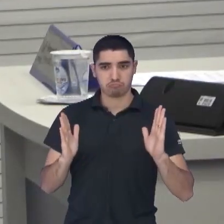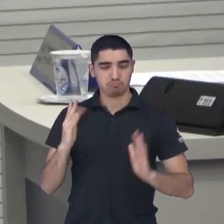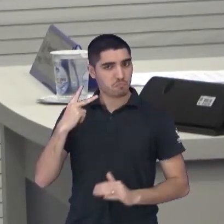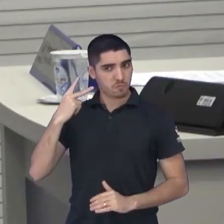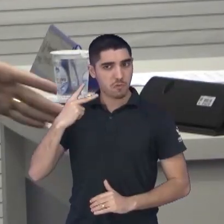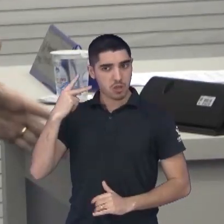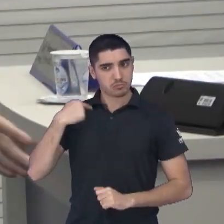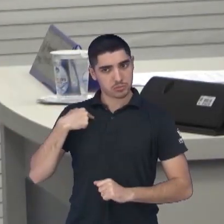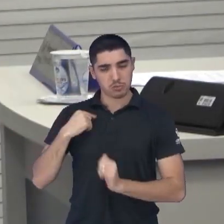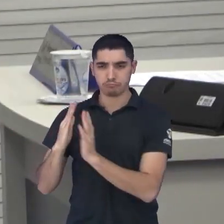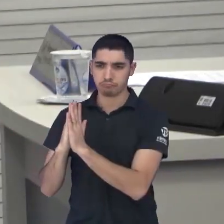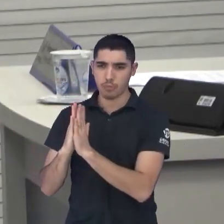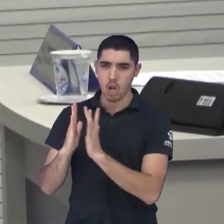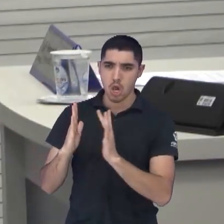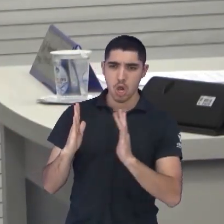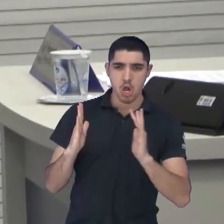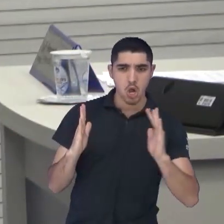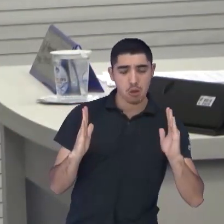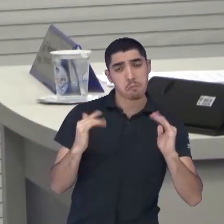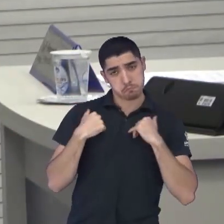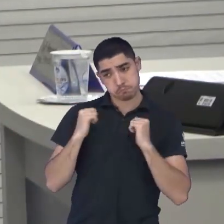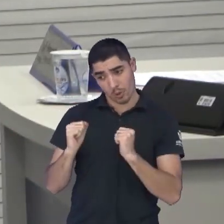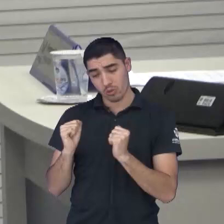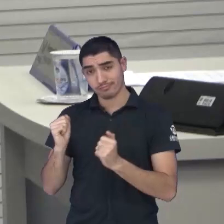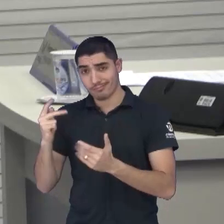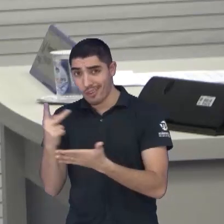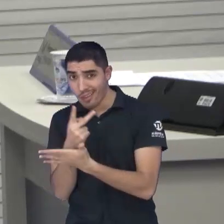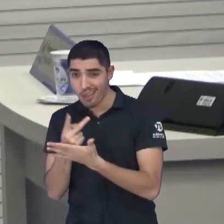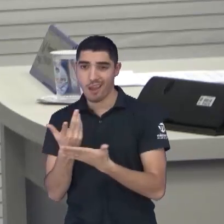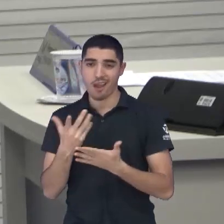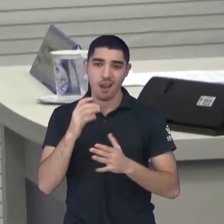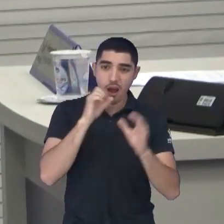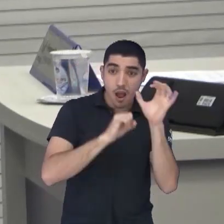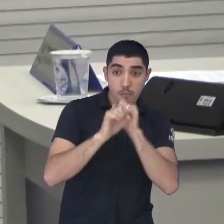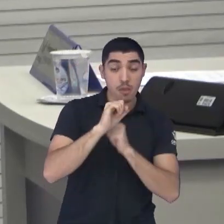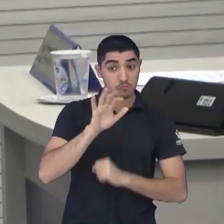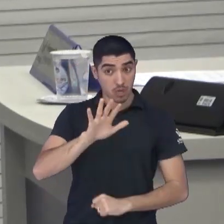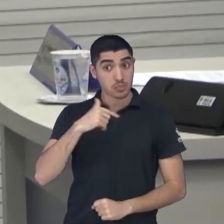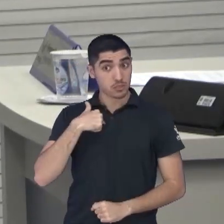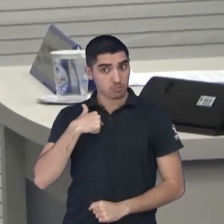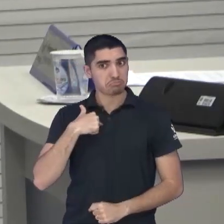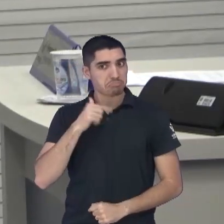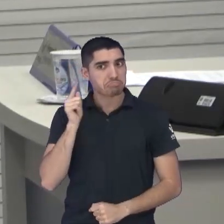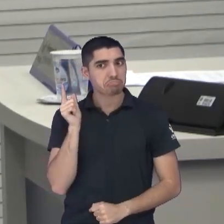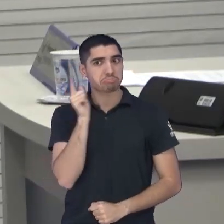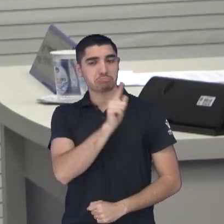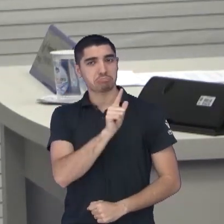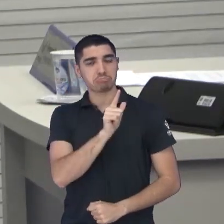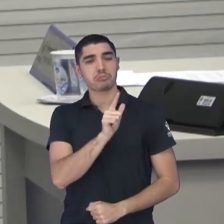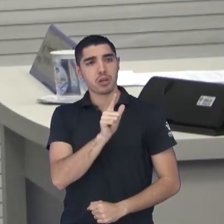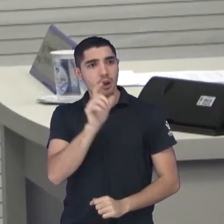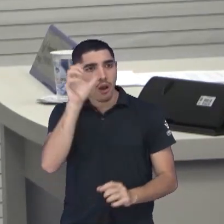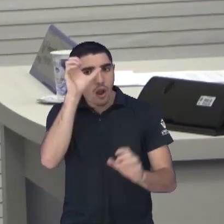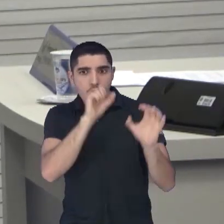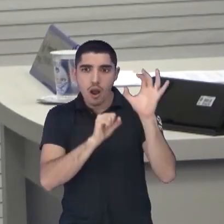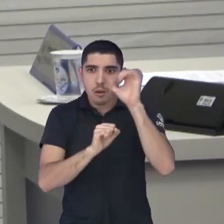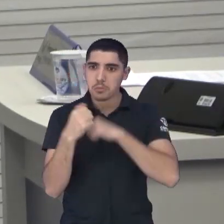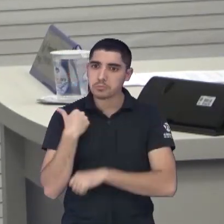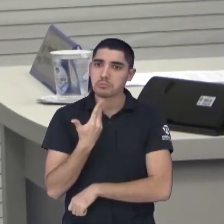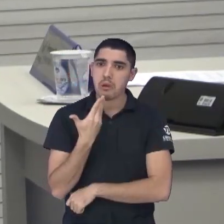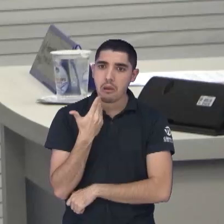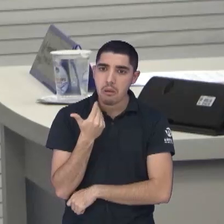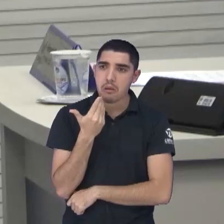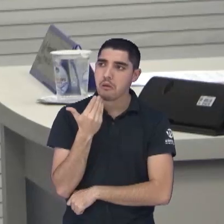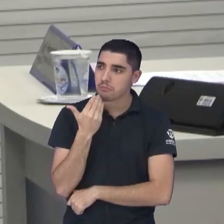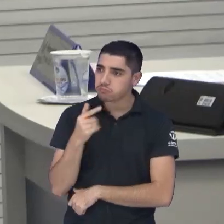mandato, você vai errar, acertar e você vai aprender. Eu tenho aprendido muito com vocês nessa